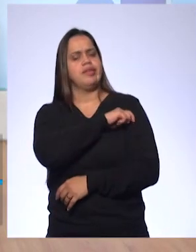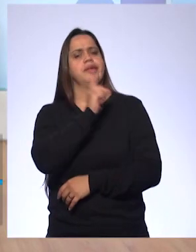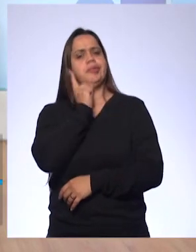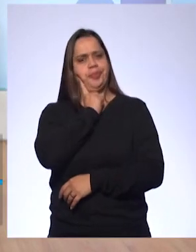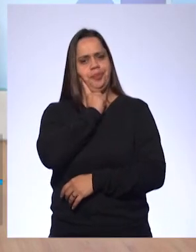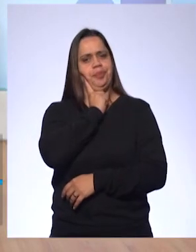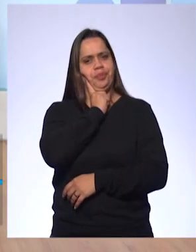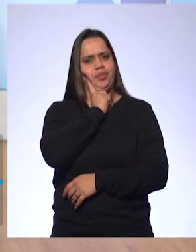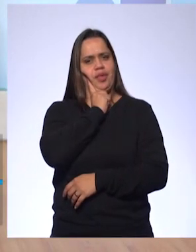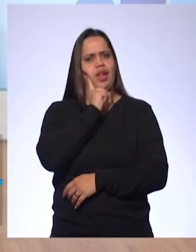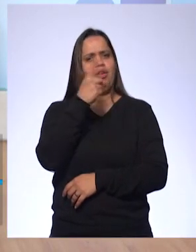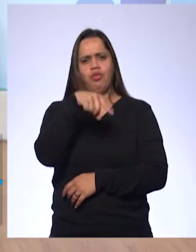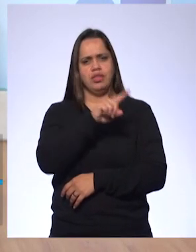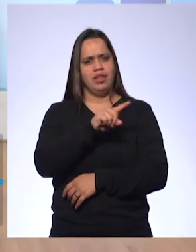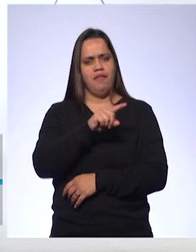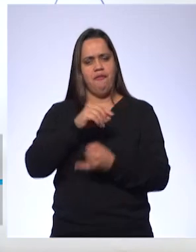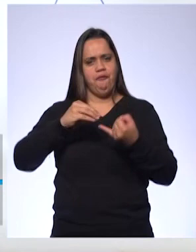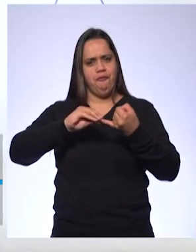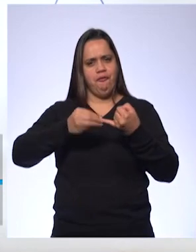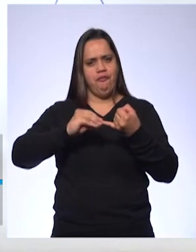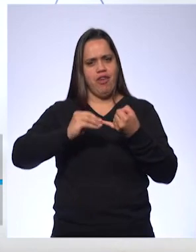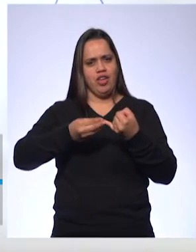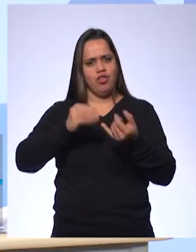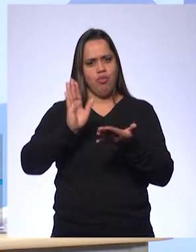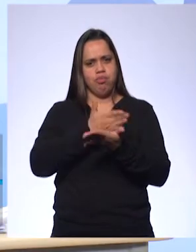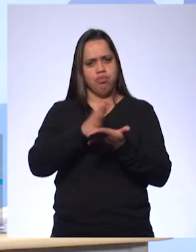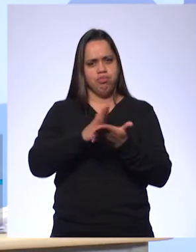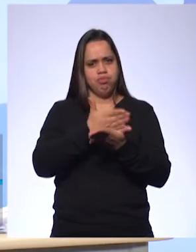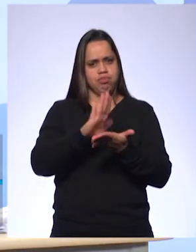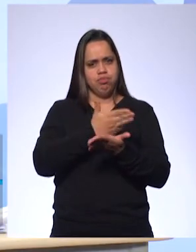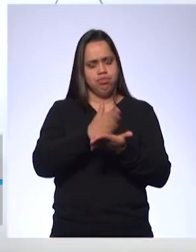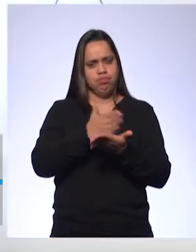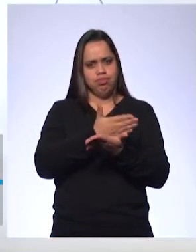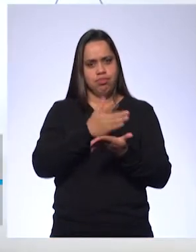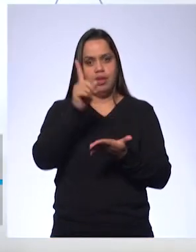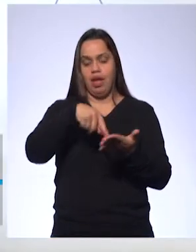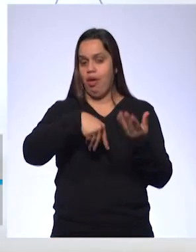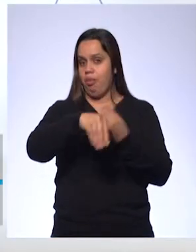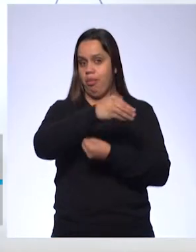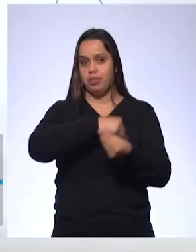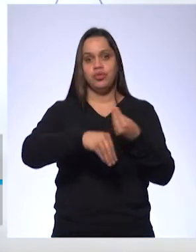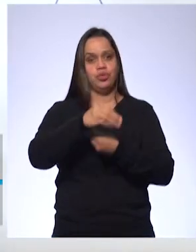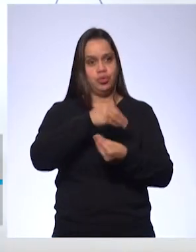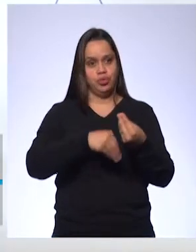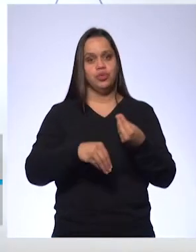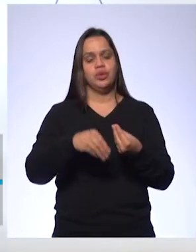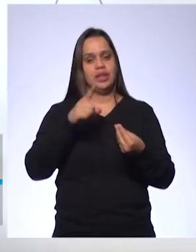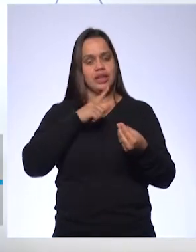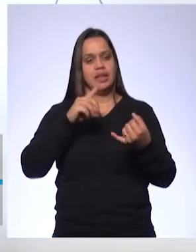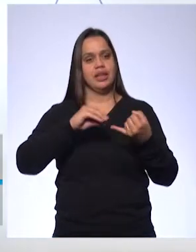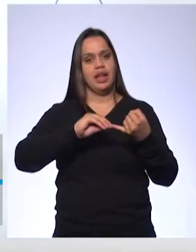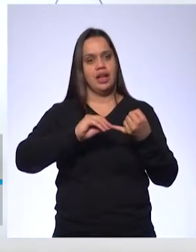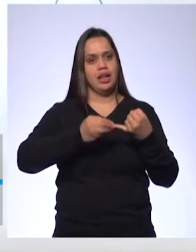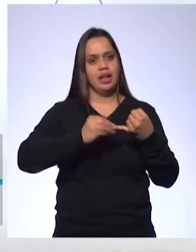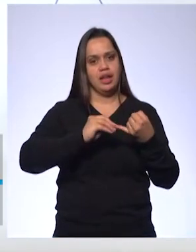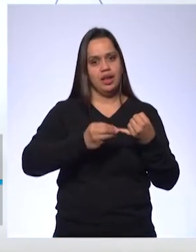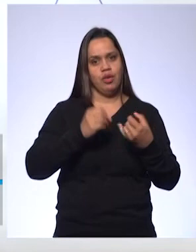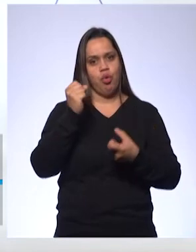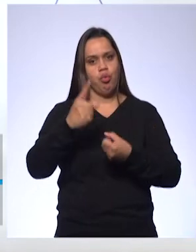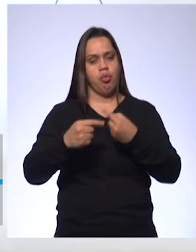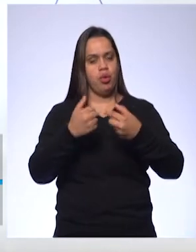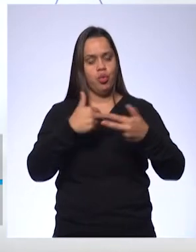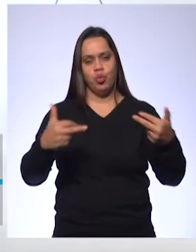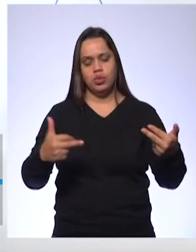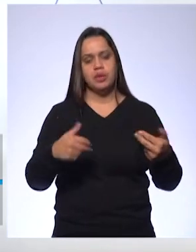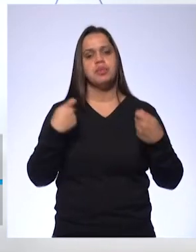pelo jeito eles não escolhem feijão, É, só teve um ou dois. que é uma mistura de grãos lá com determinadas impurezas e tal que a gente